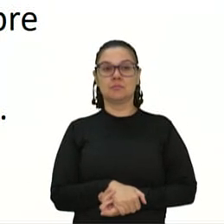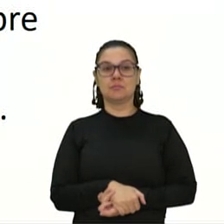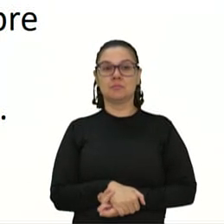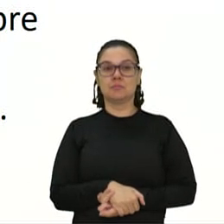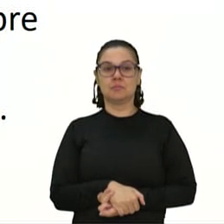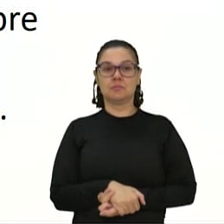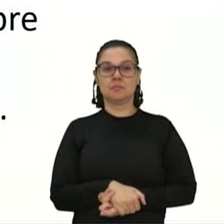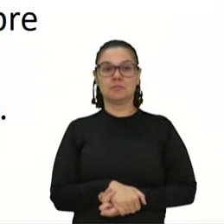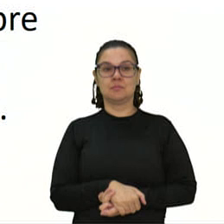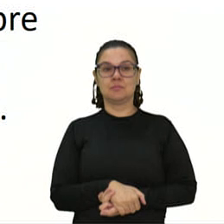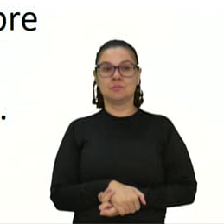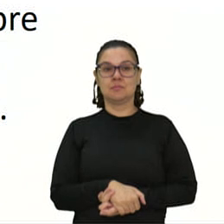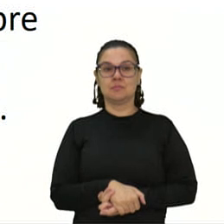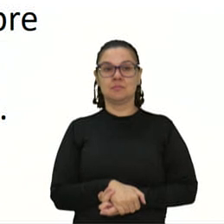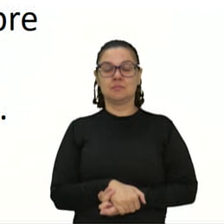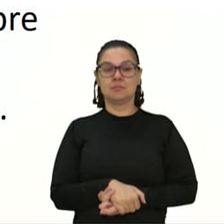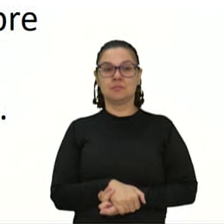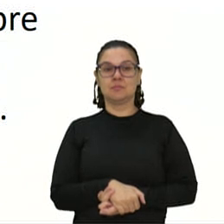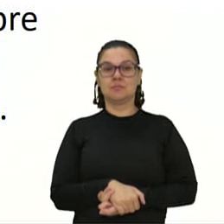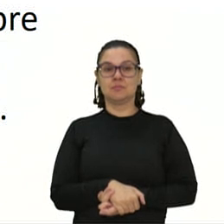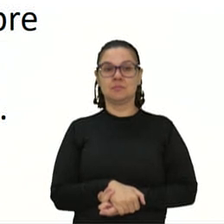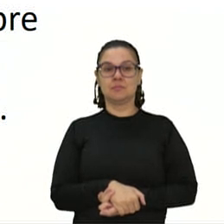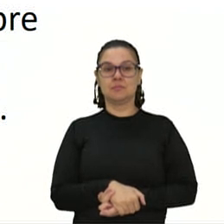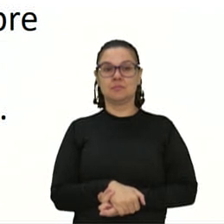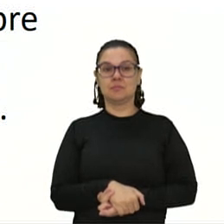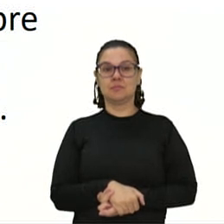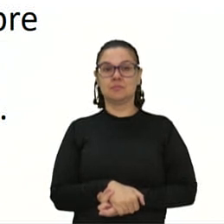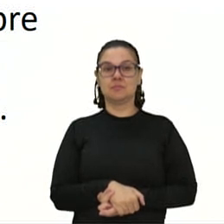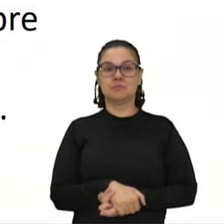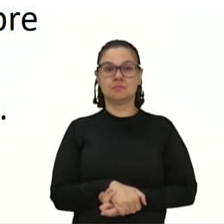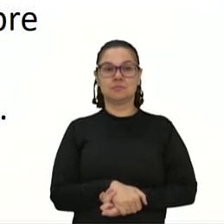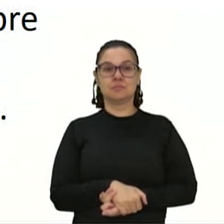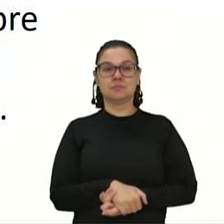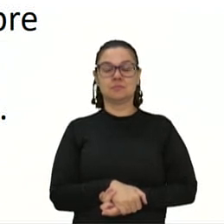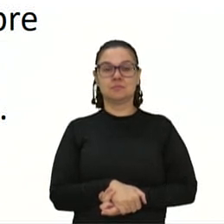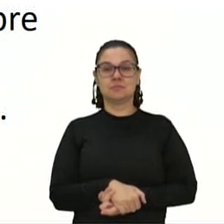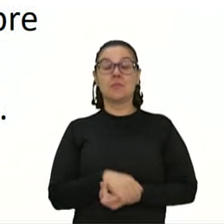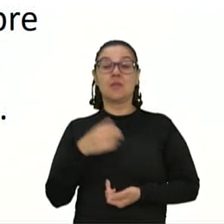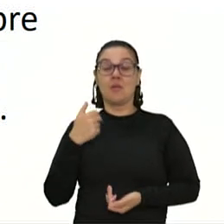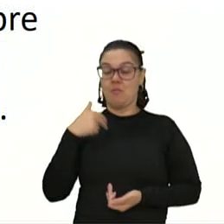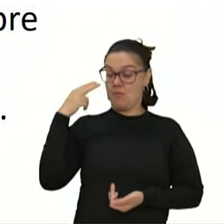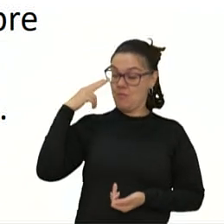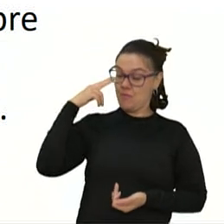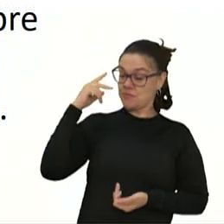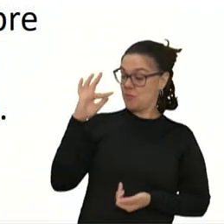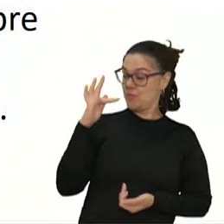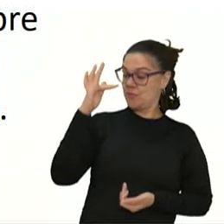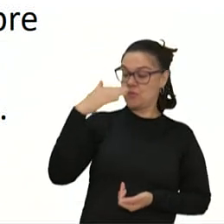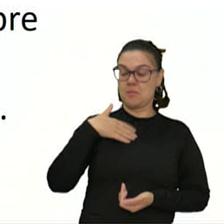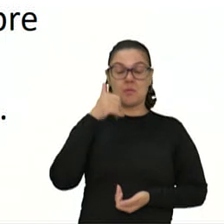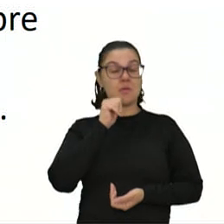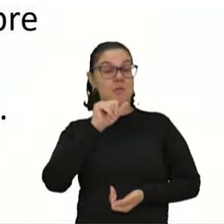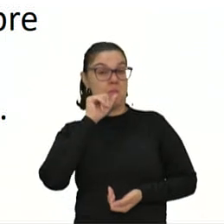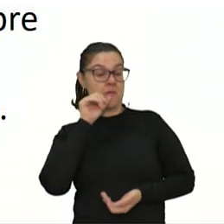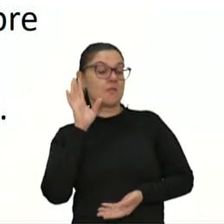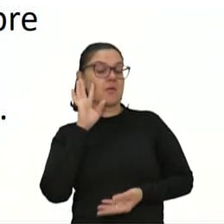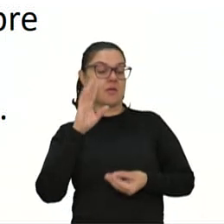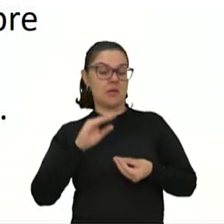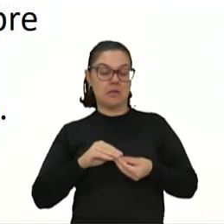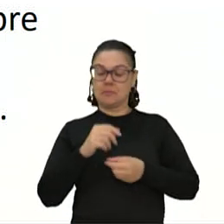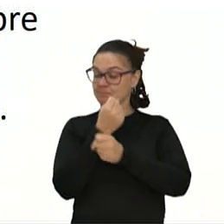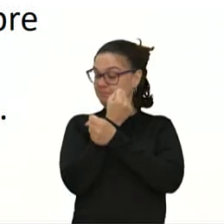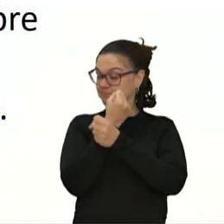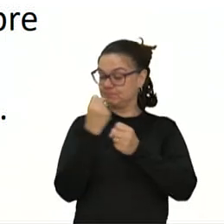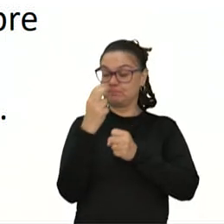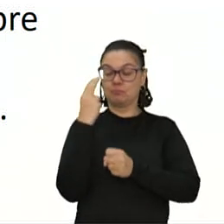will understand that online games cannot be paused. Então, eu tenho um sonho que um dia... A minha mãe vai entender que não é